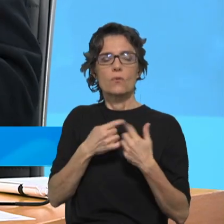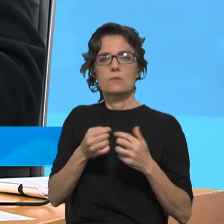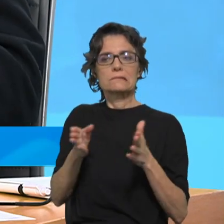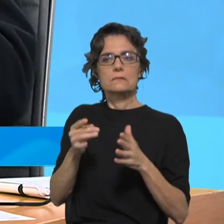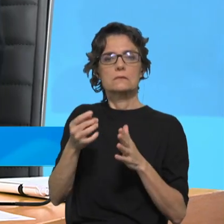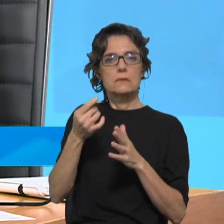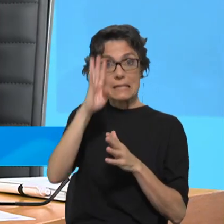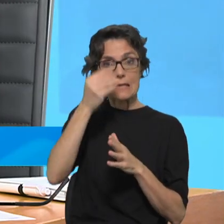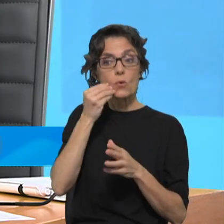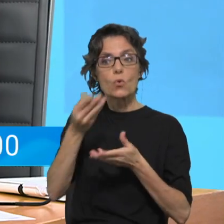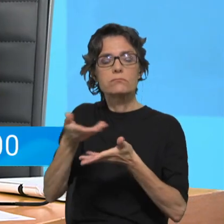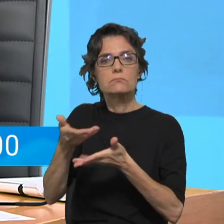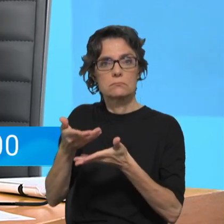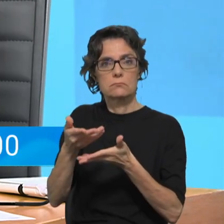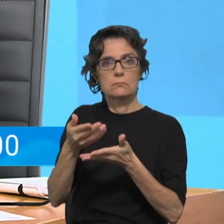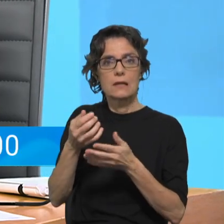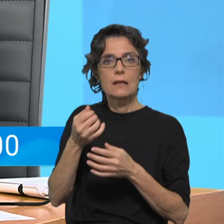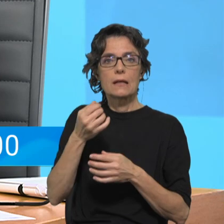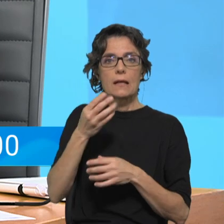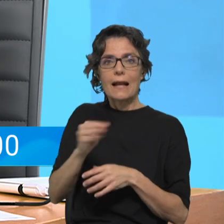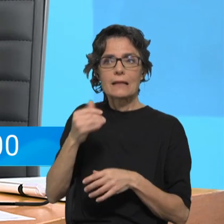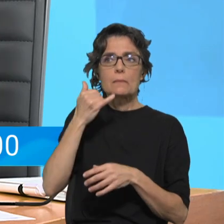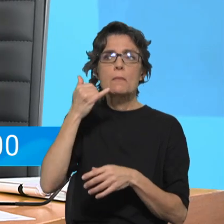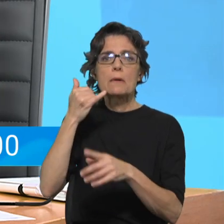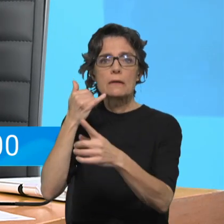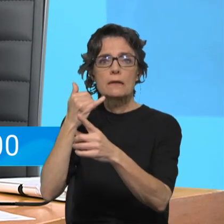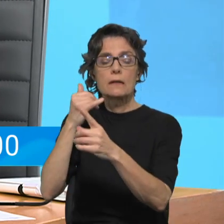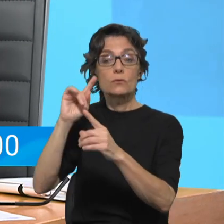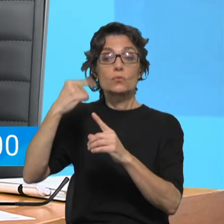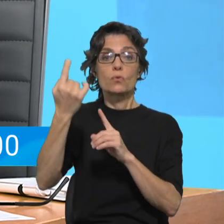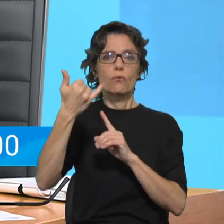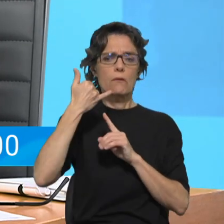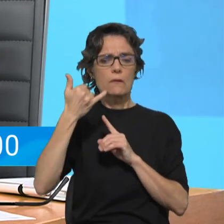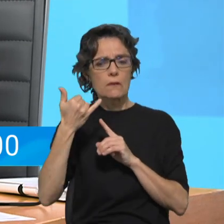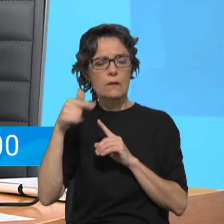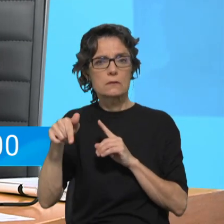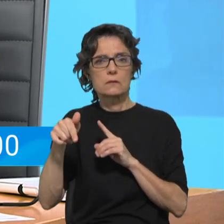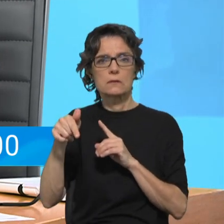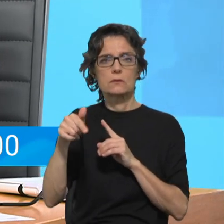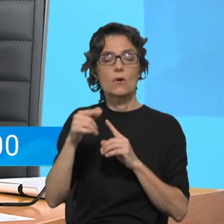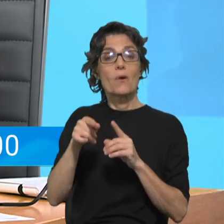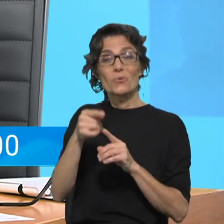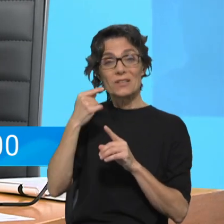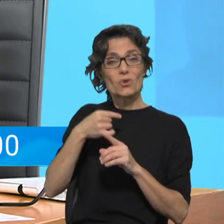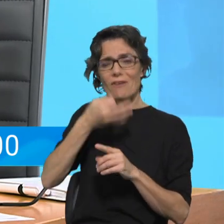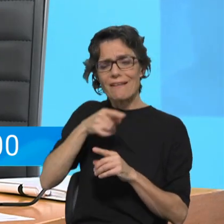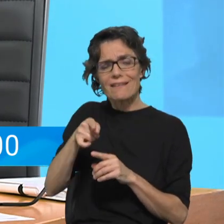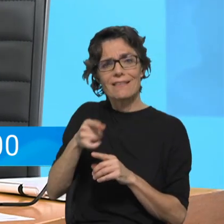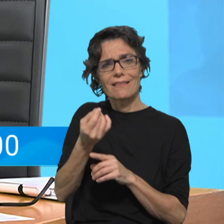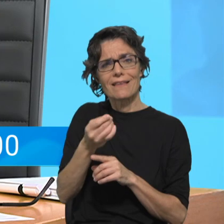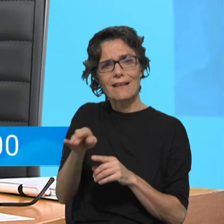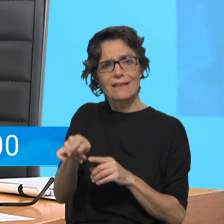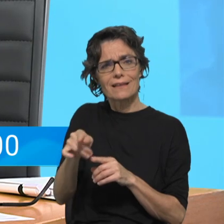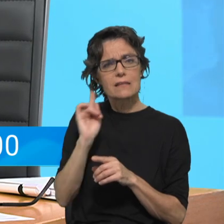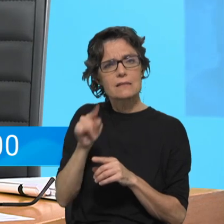no sentido de lhe dar uma resposta para o problema. Porque nós temos que acreditar sempre na criança abusada sexualmente. Nós